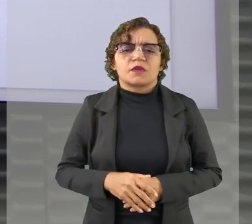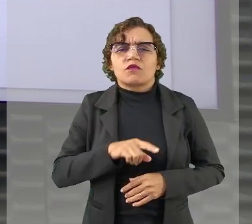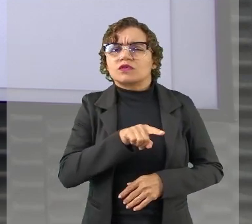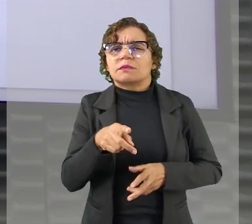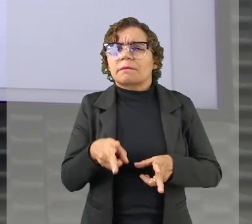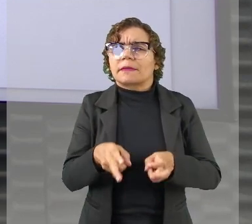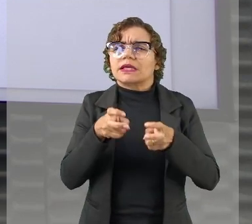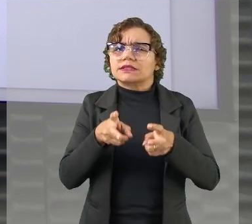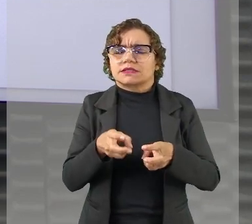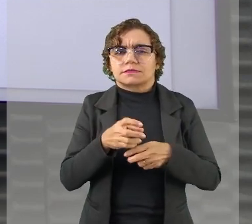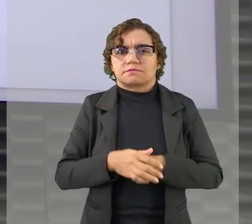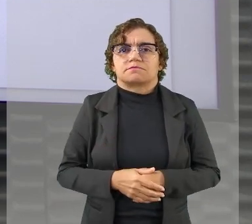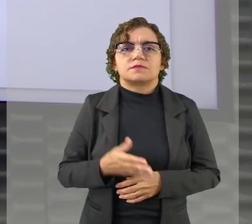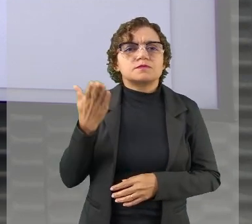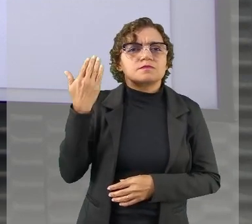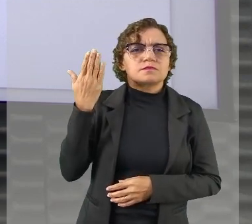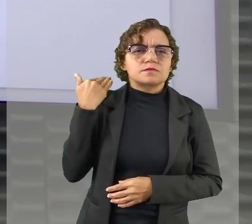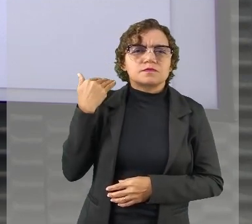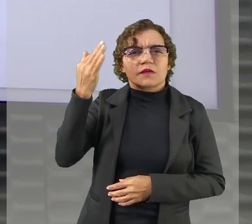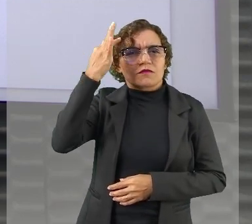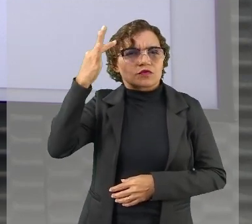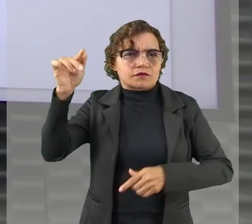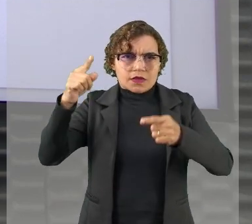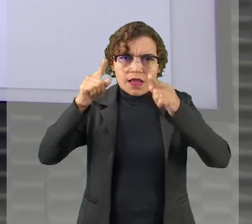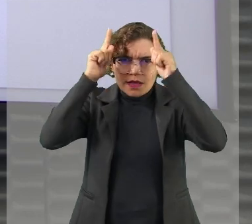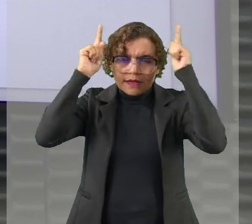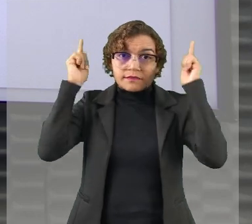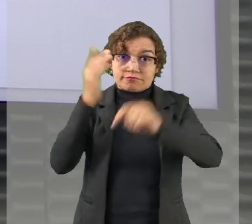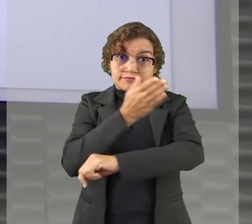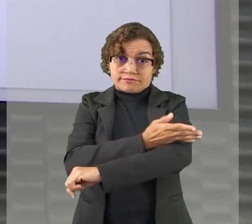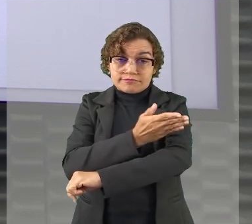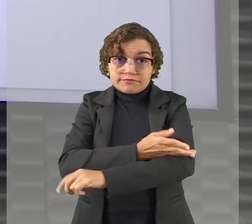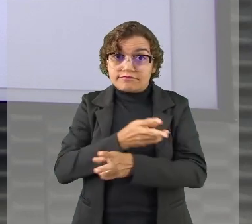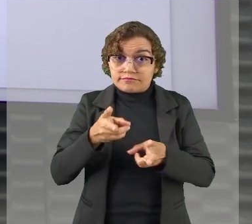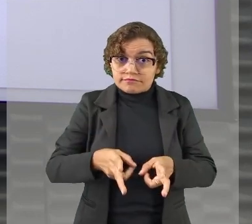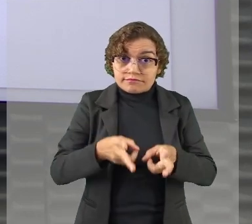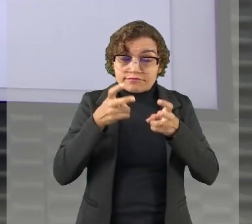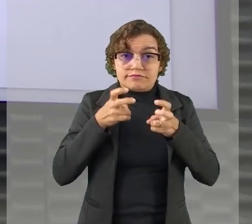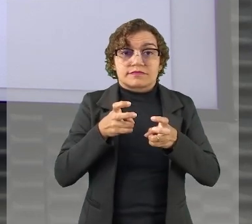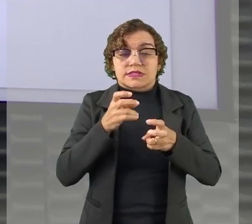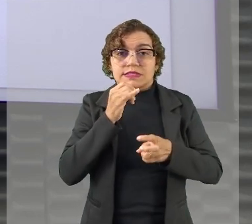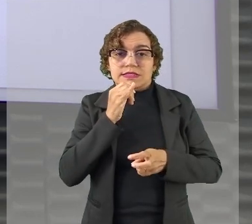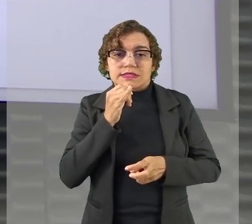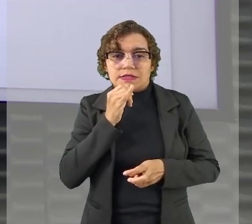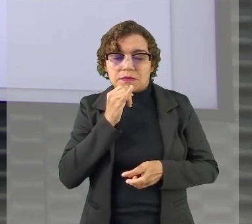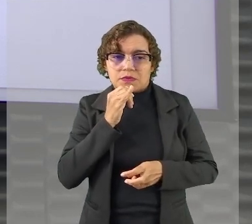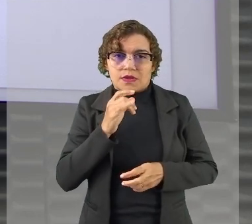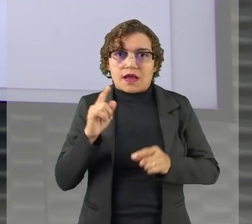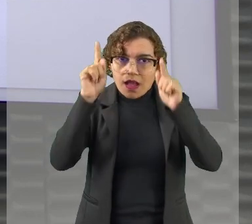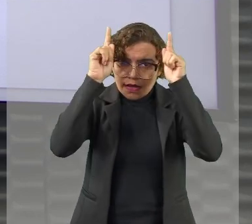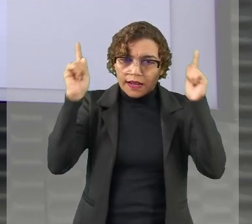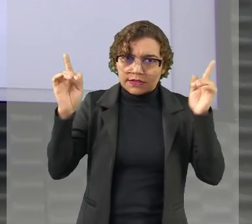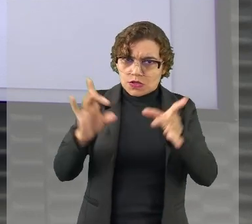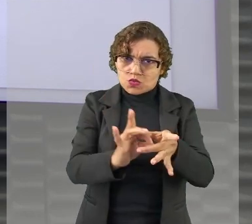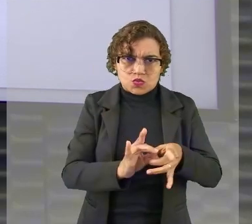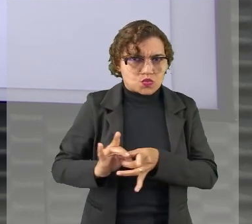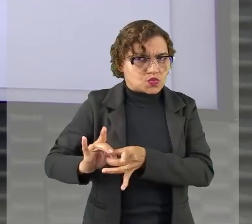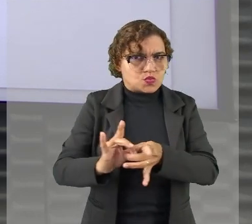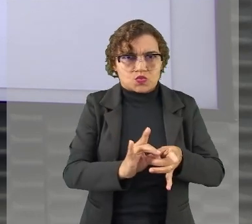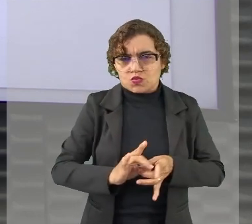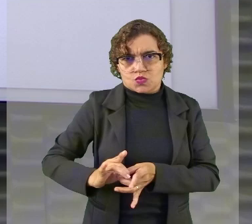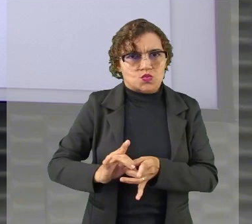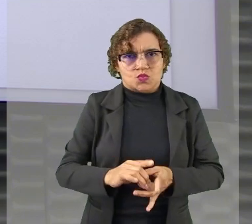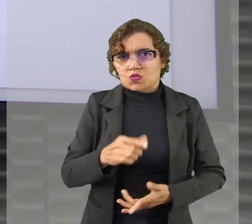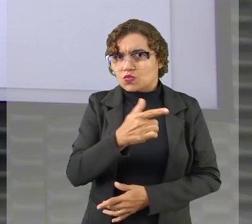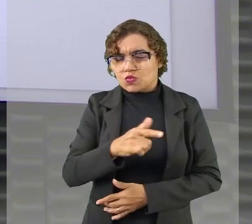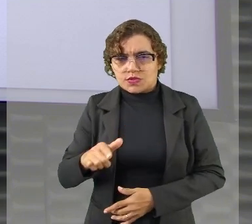que quando a gente estuda a filosofia grega antiga, a gente percebe que não há uma unificação na Grécia, Existem várias